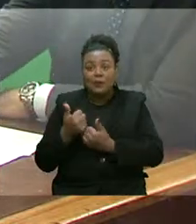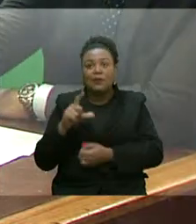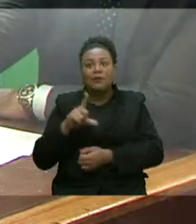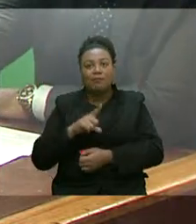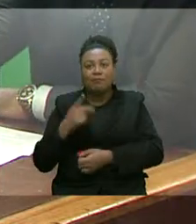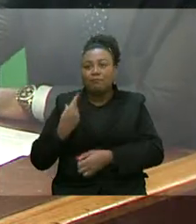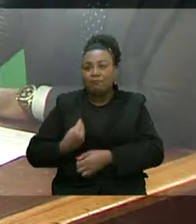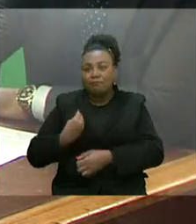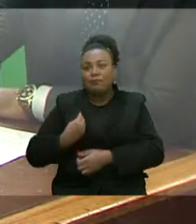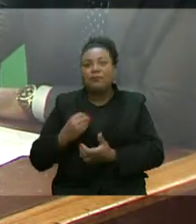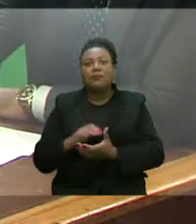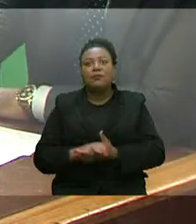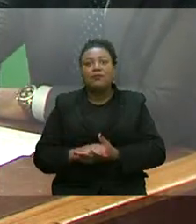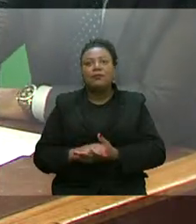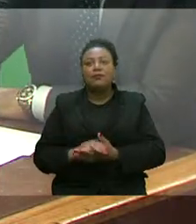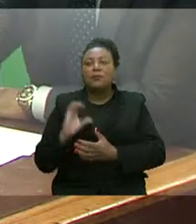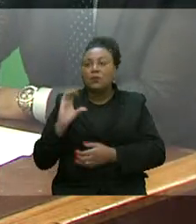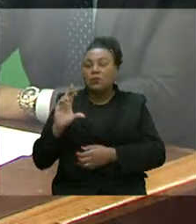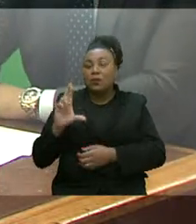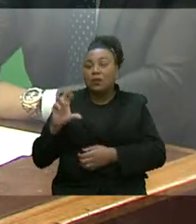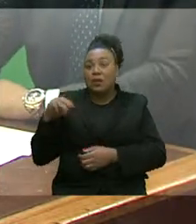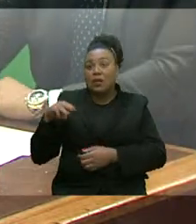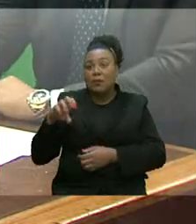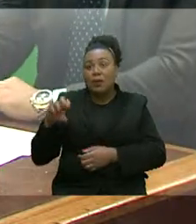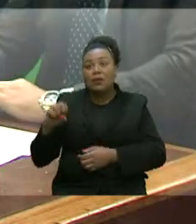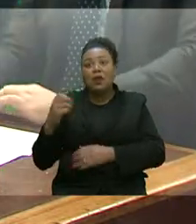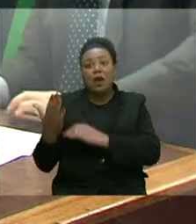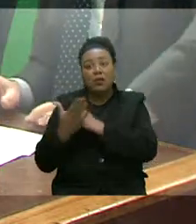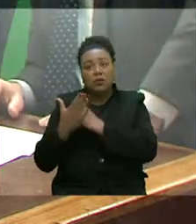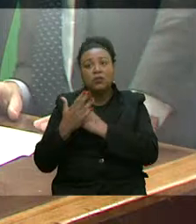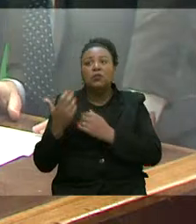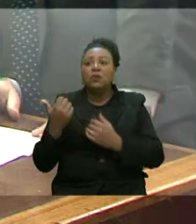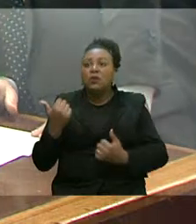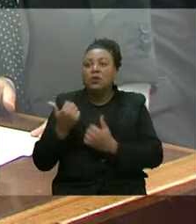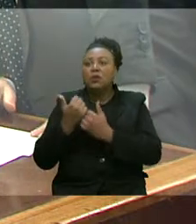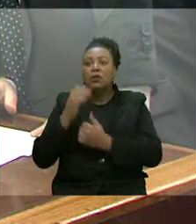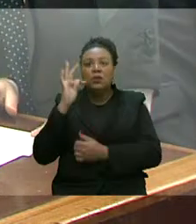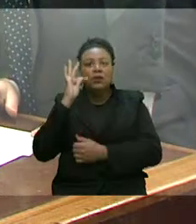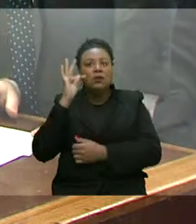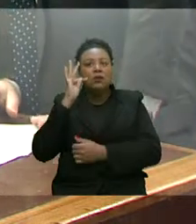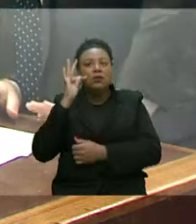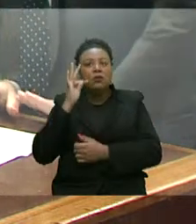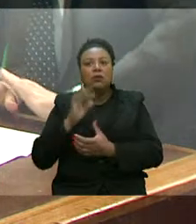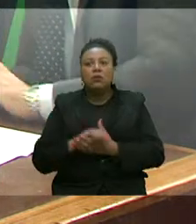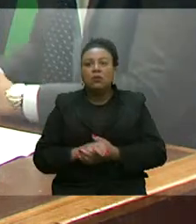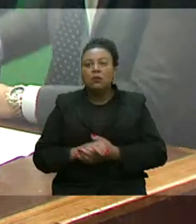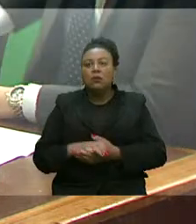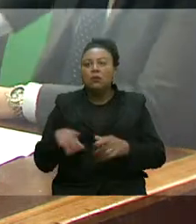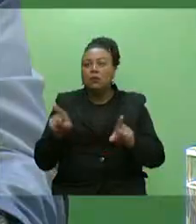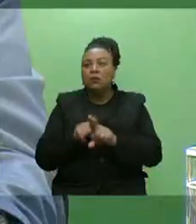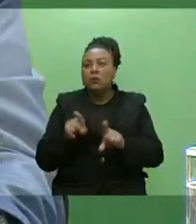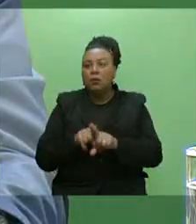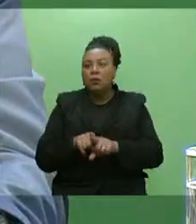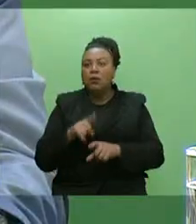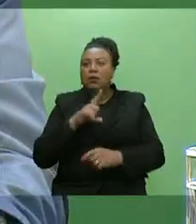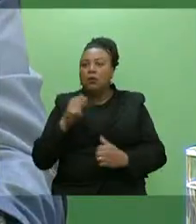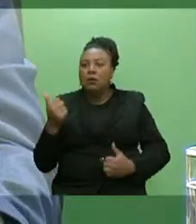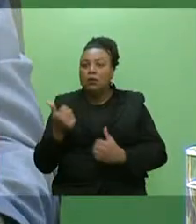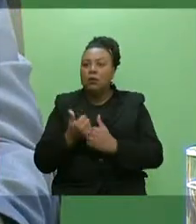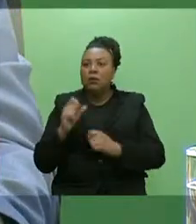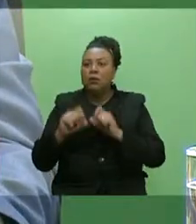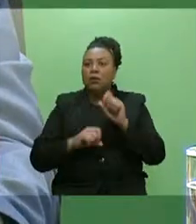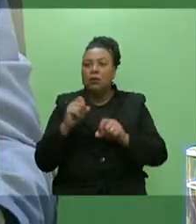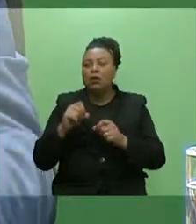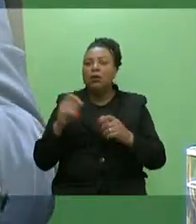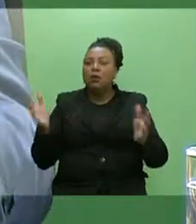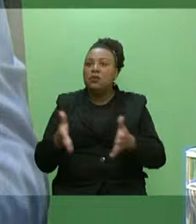não é, que estamos promovendo. O CREMERS nos ajuda muito com subsídios, com orientações técnicas e com apoio no sentido